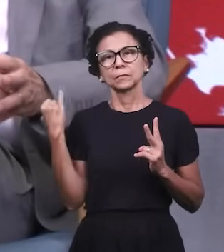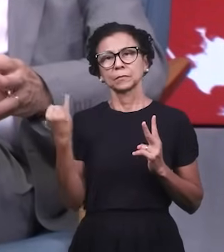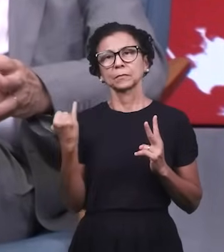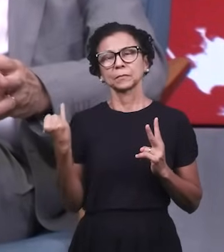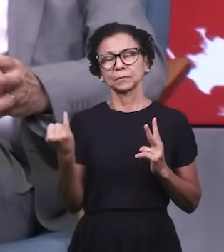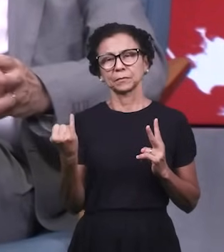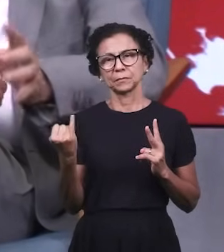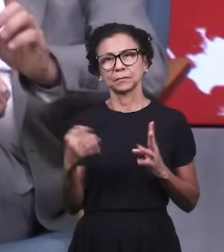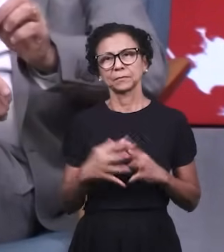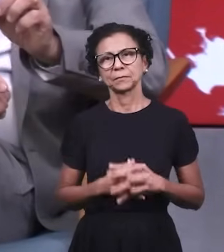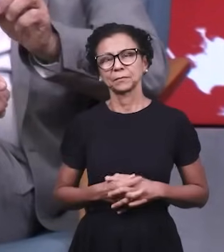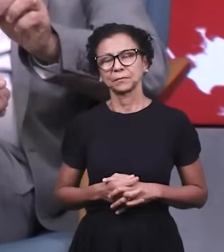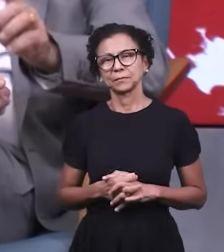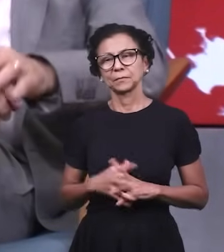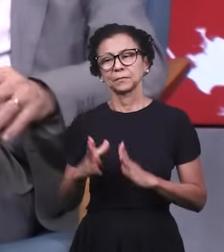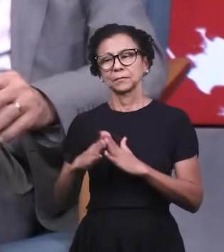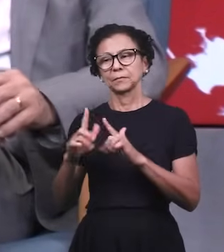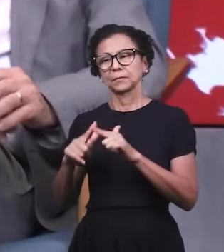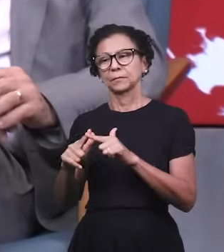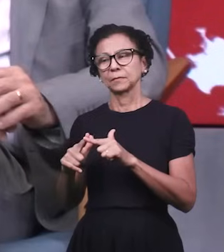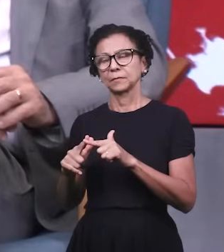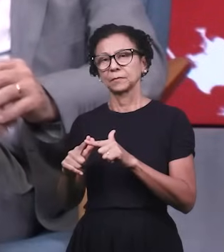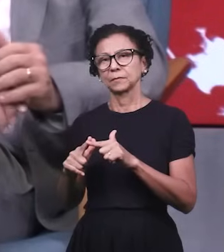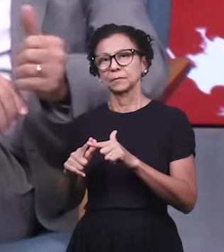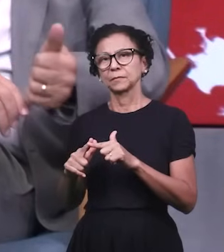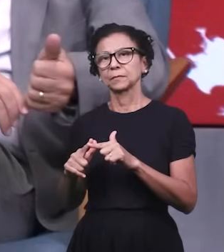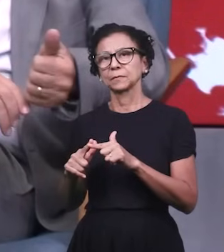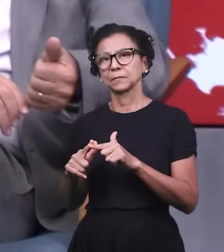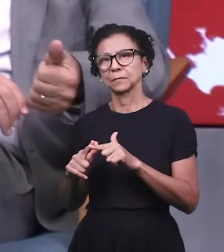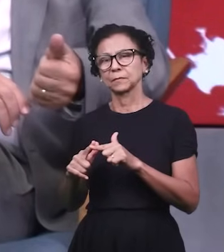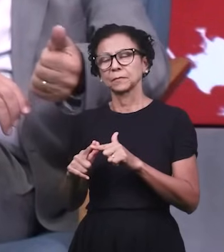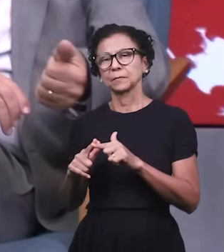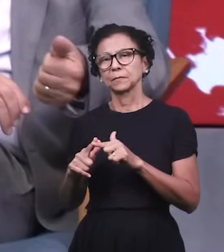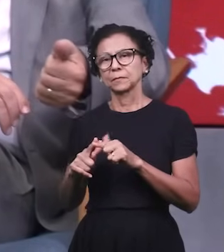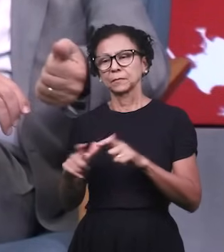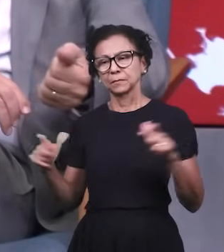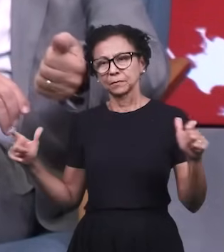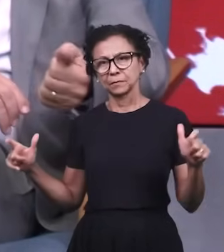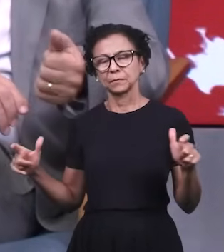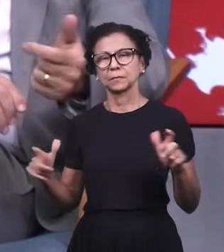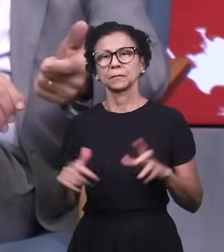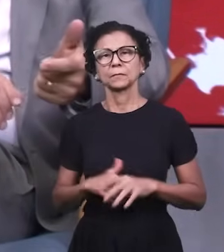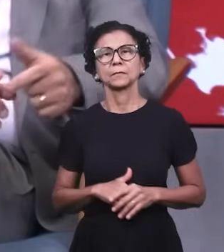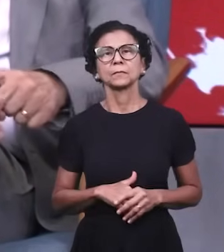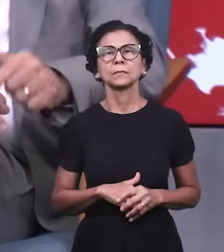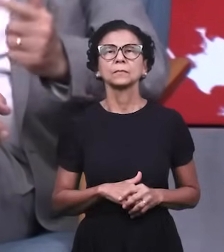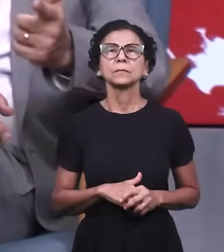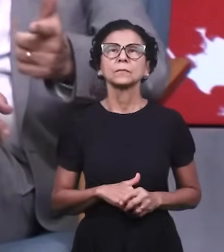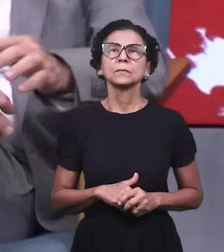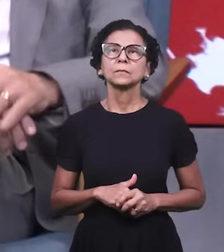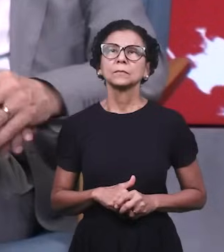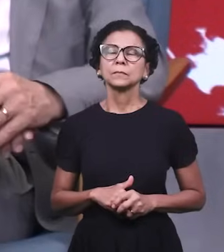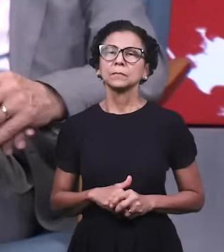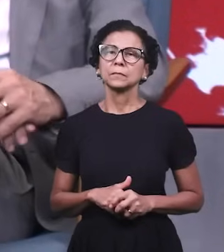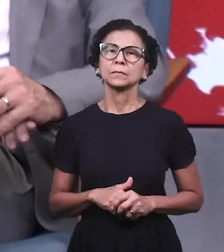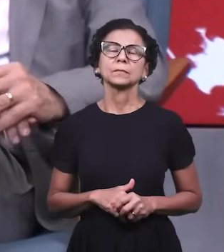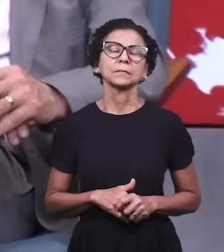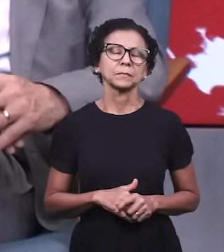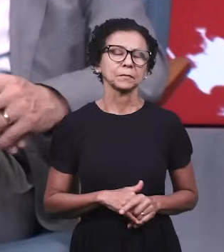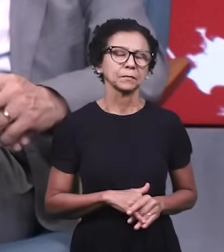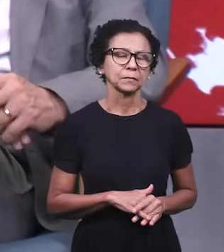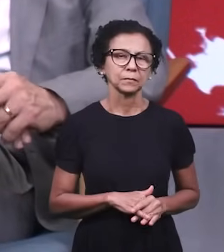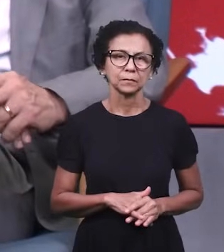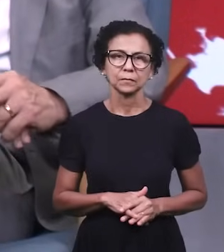igreja. A igreja, ela cresce não só na vida da igreja, nas ovelhas, mas também nos